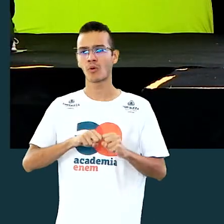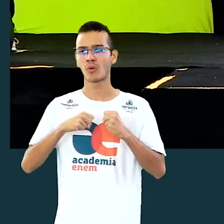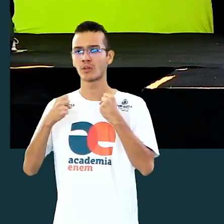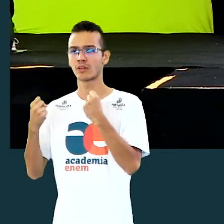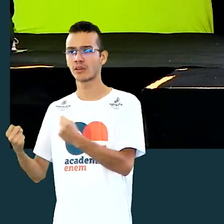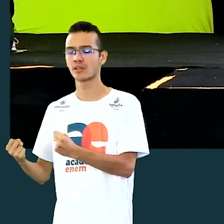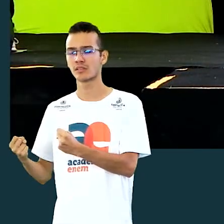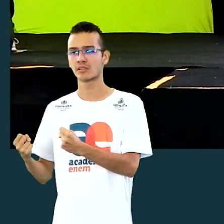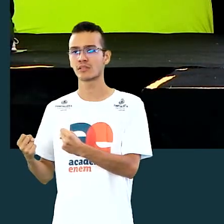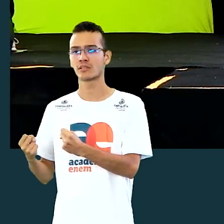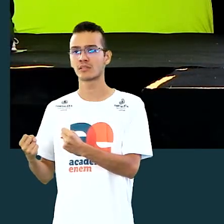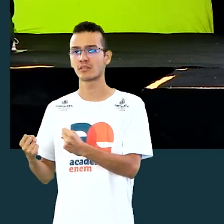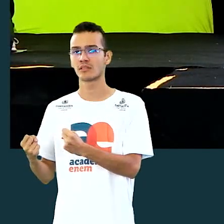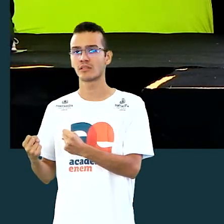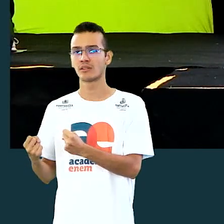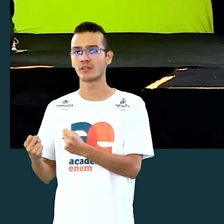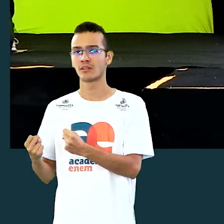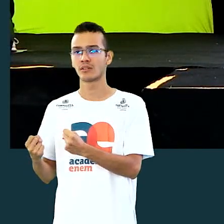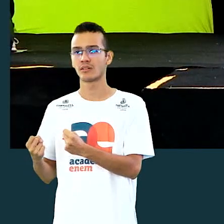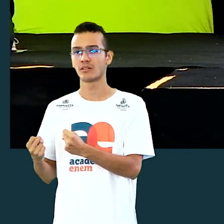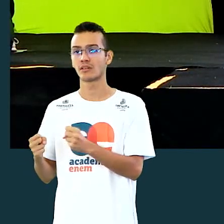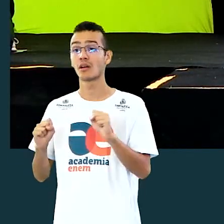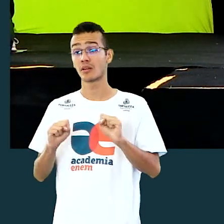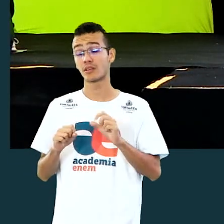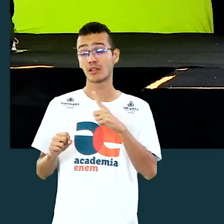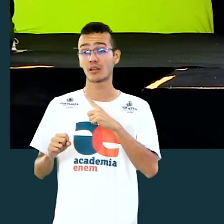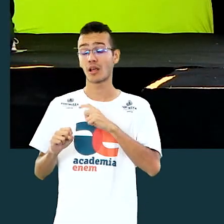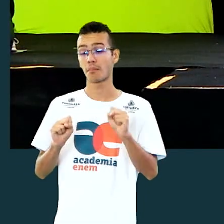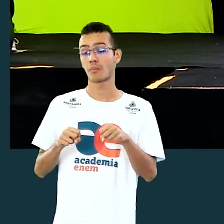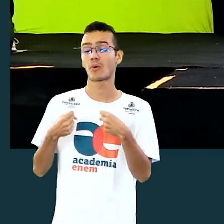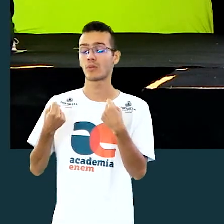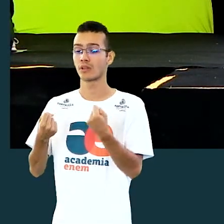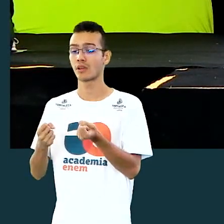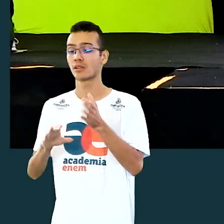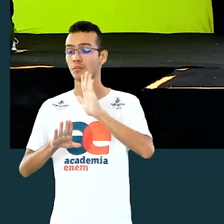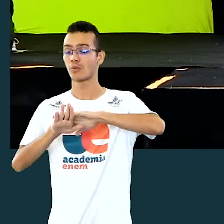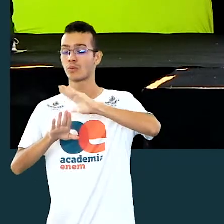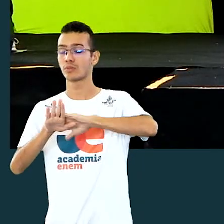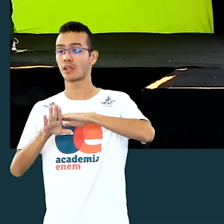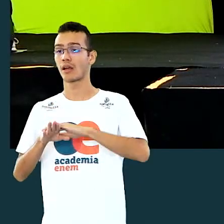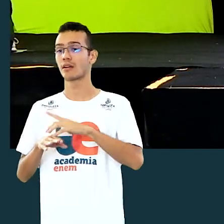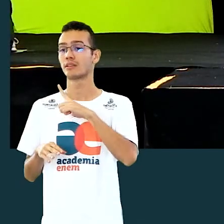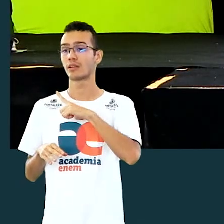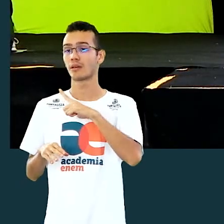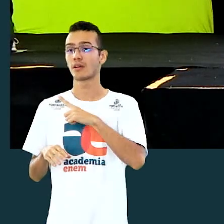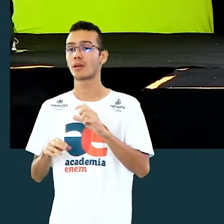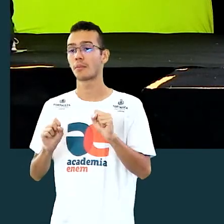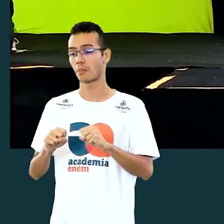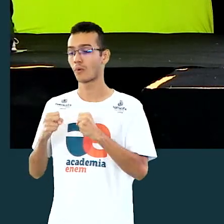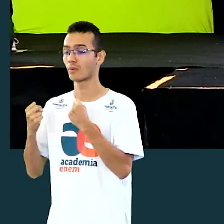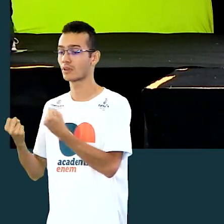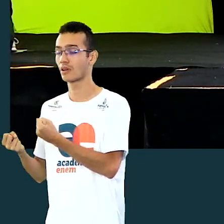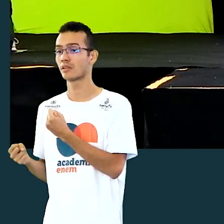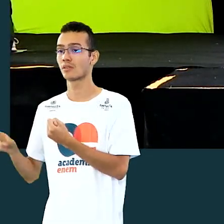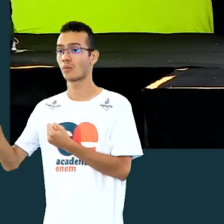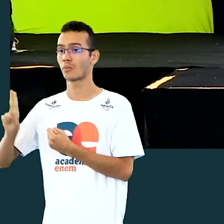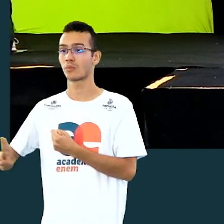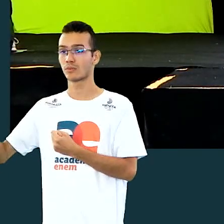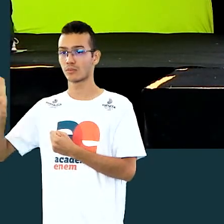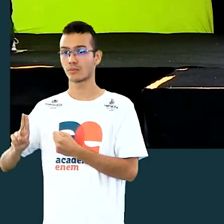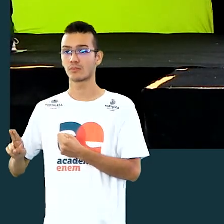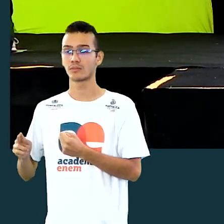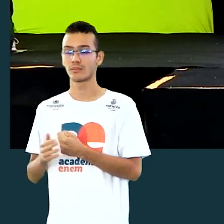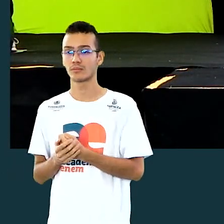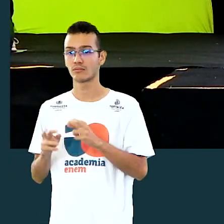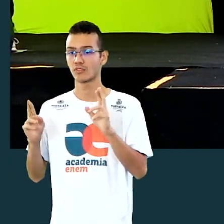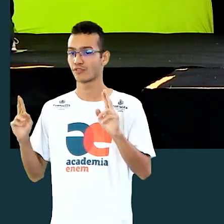nominal e uma potência útil. A potência nominal é o que o aparelho traz timbrado lá.